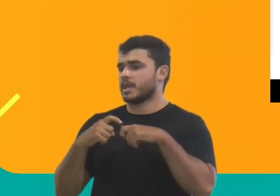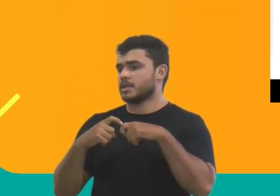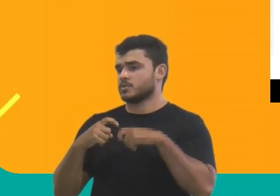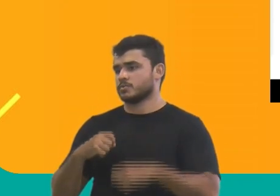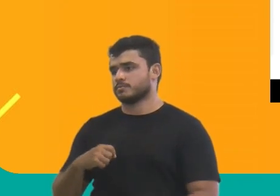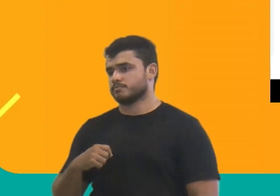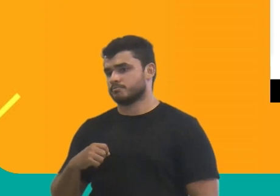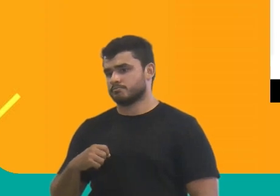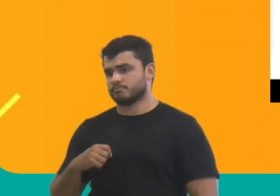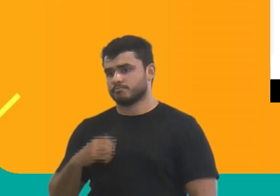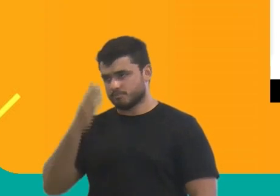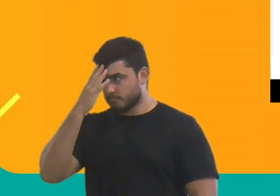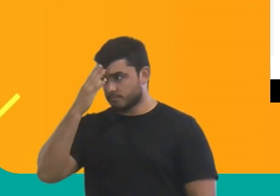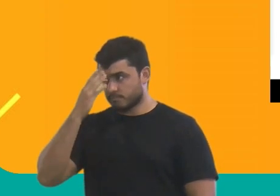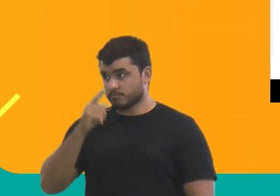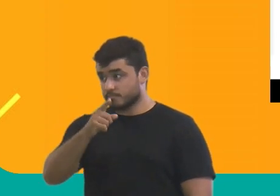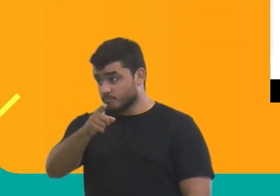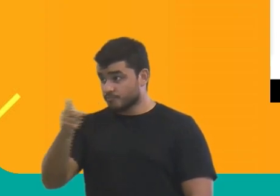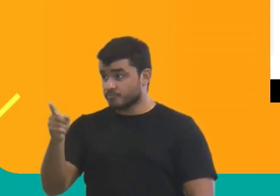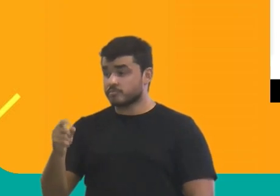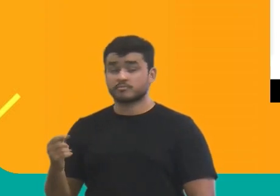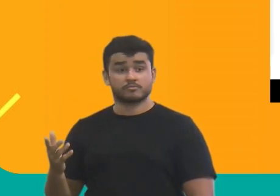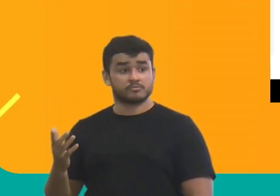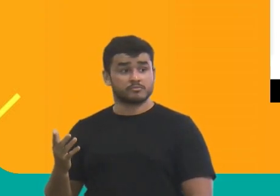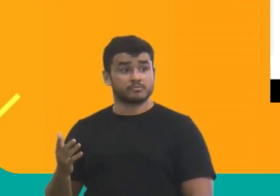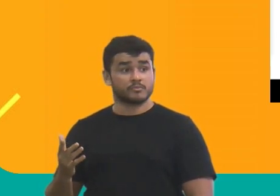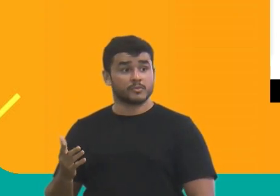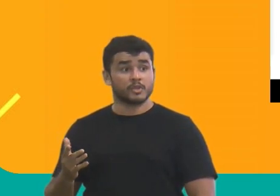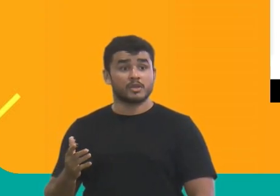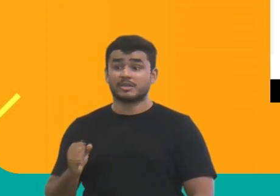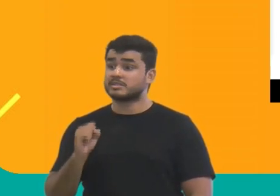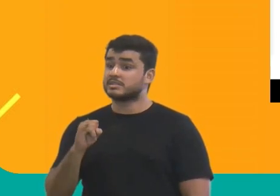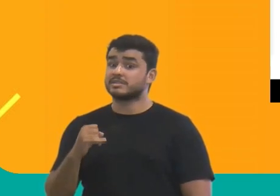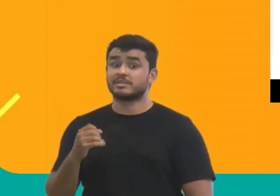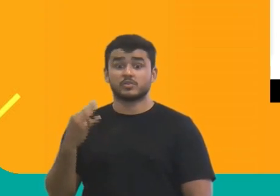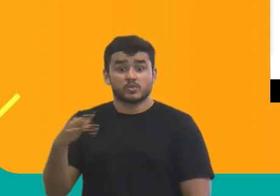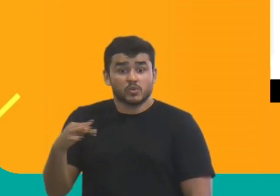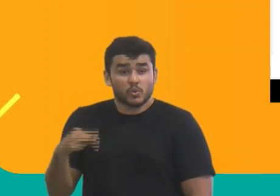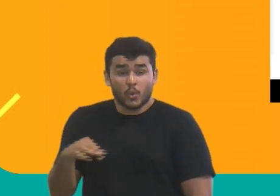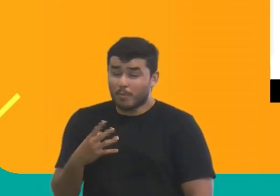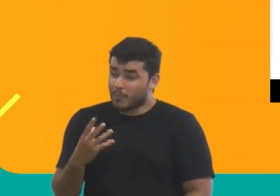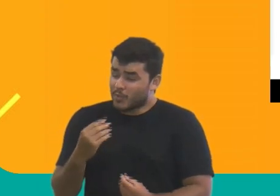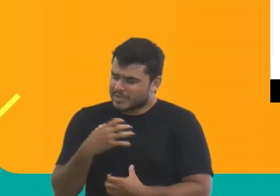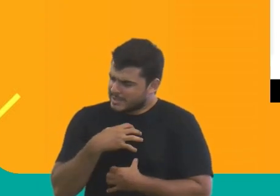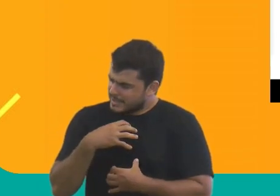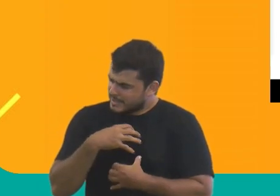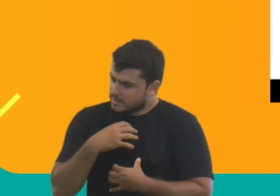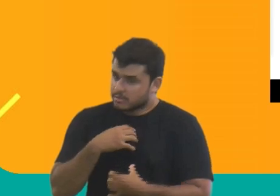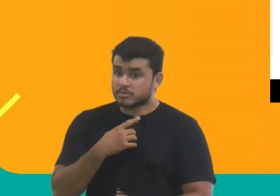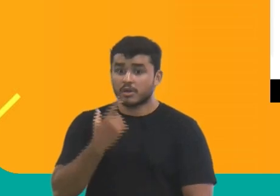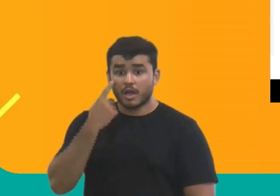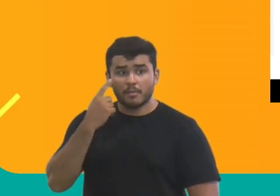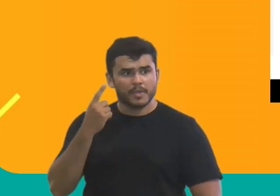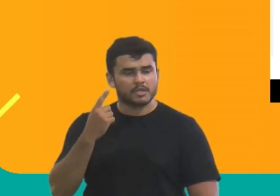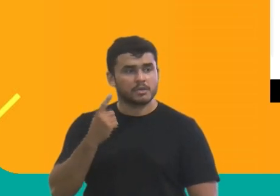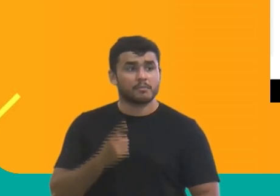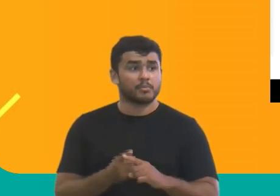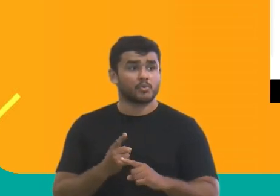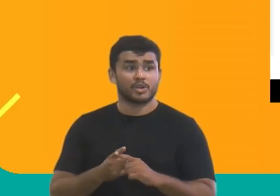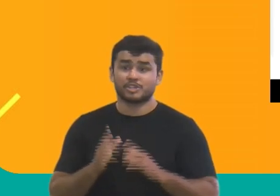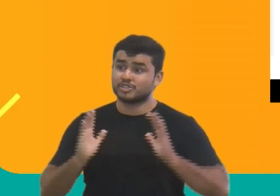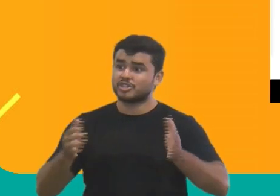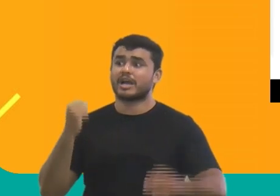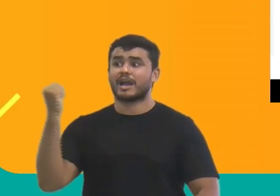sua convivência, ela já passou, ela está gritando. Ei, mulher, me olha. Pede ajuda aí a alguém para tu poder resolver isso